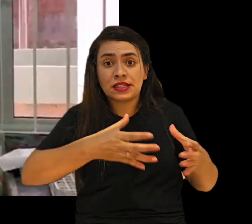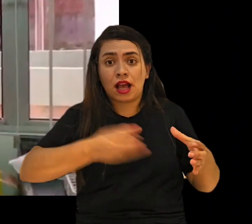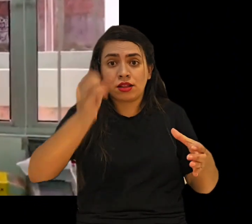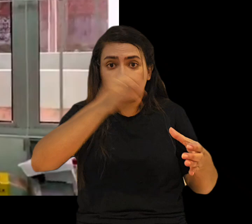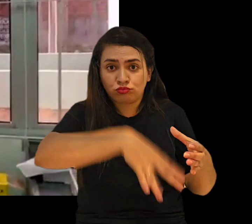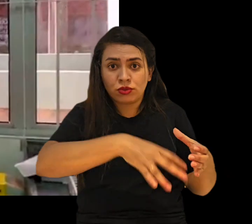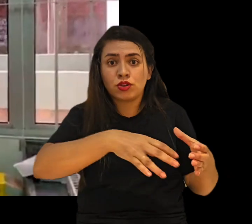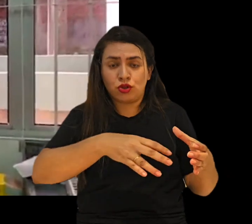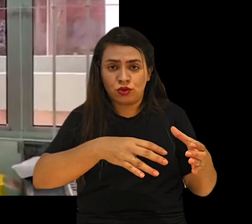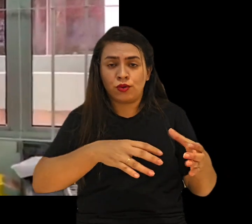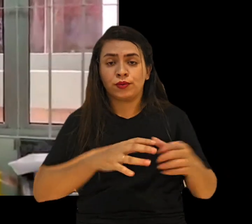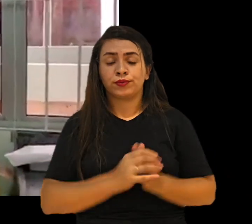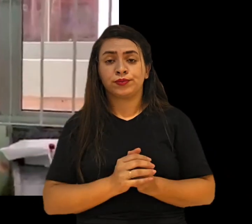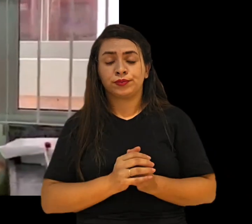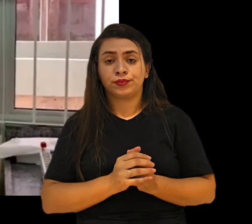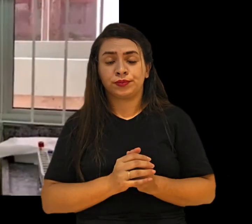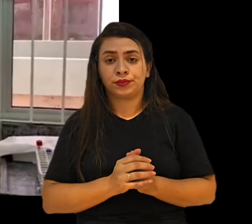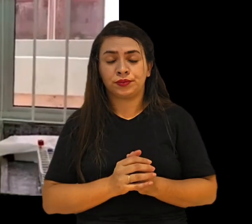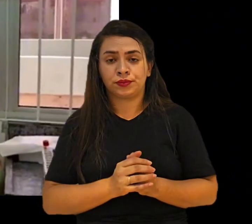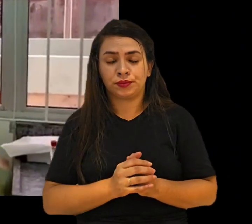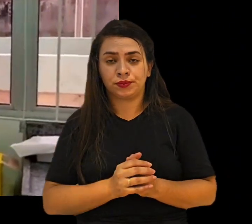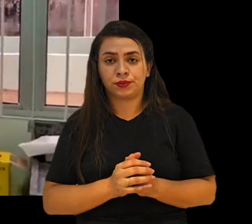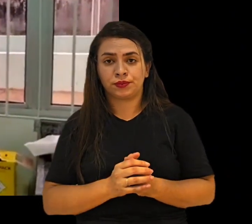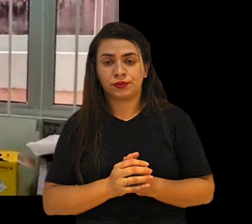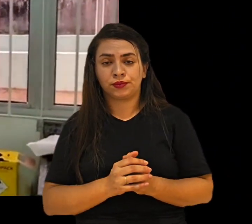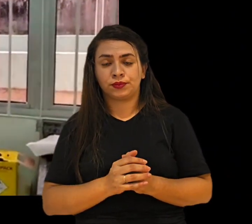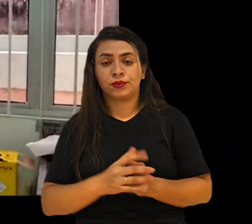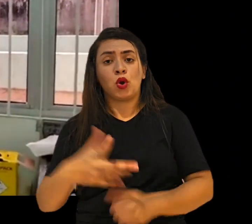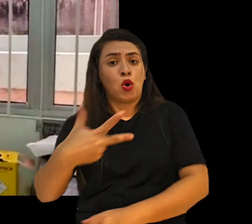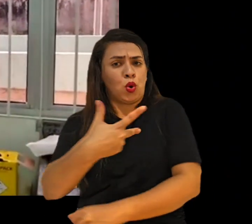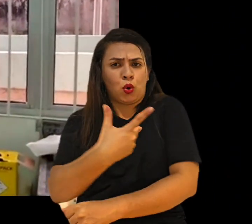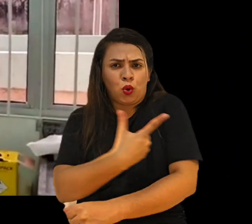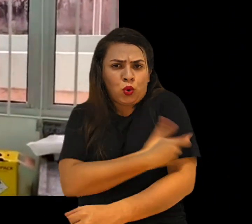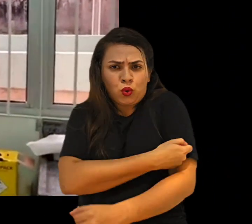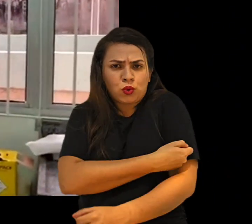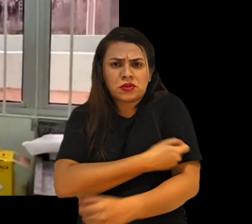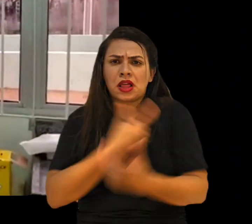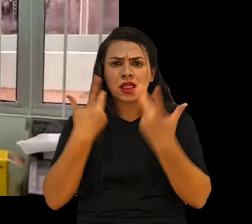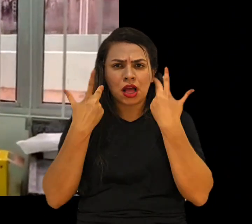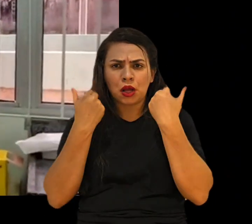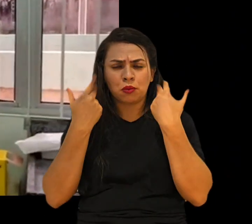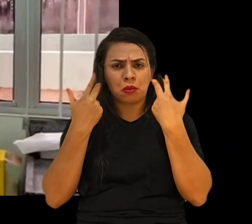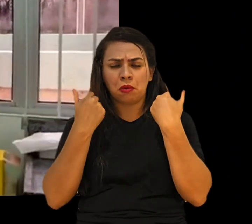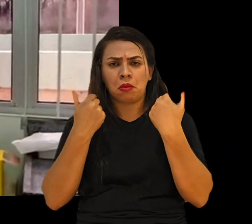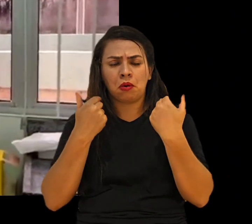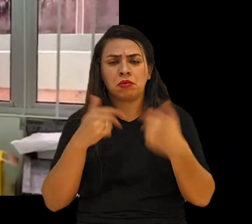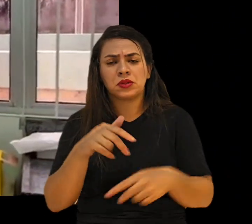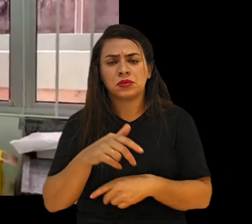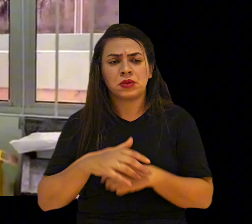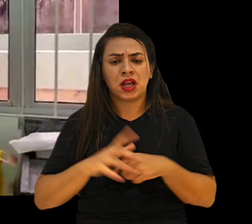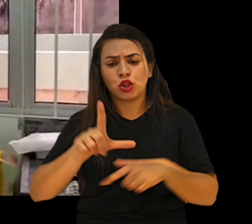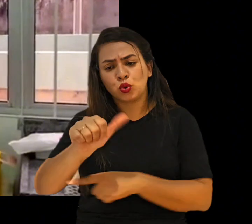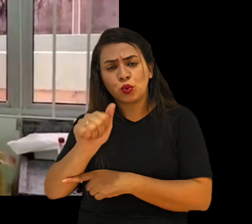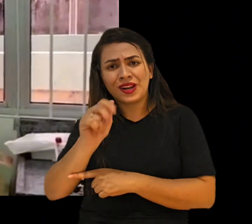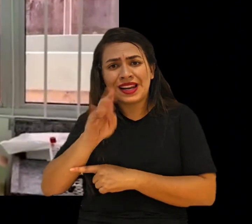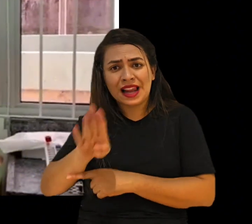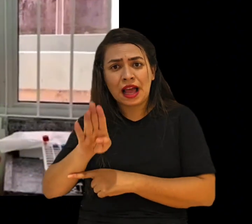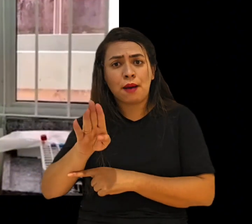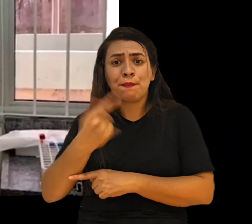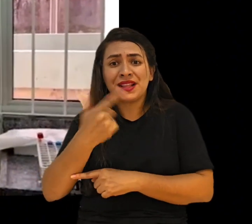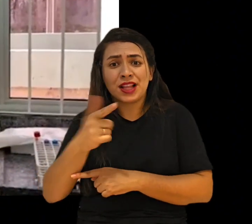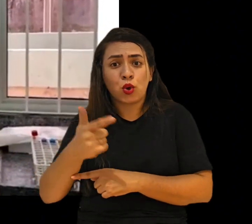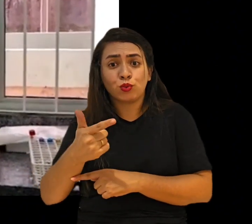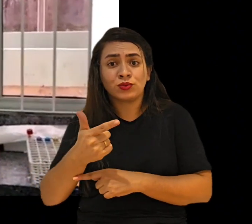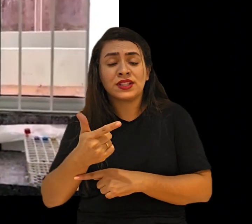maneiras de acontecer o descarte com seringa, com agulha e piloto. Uma das maneiras